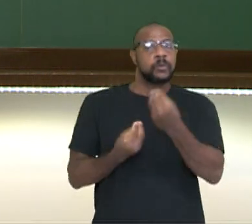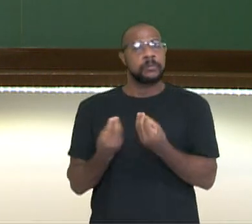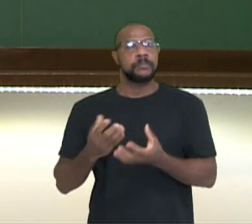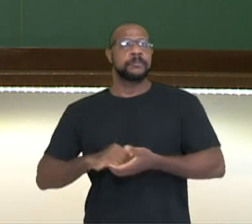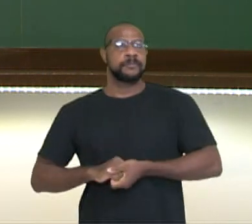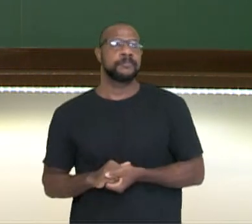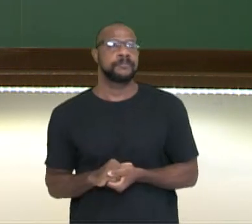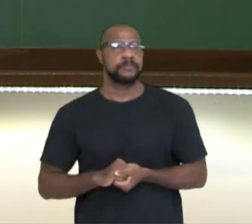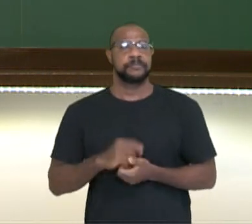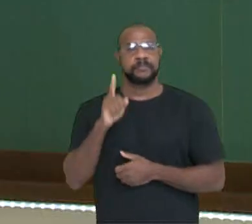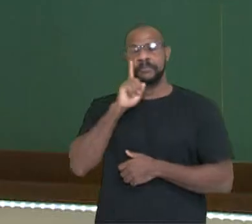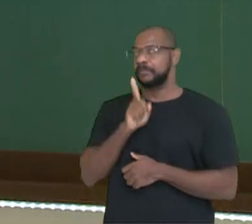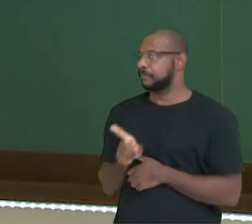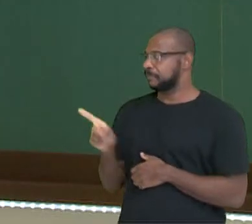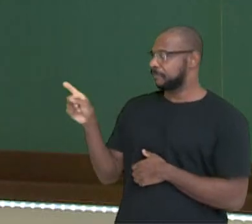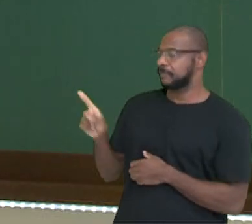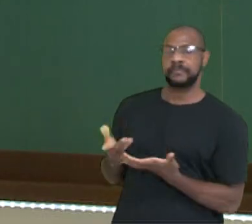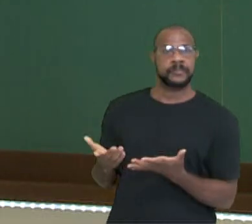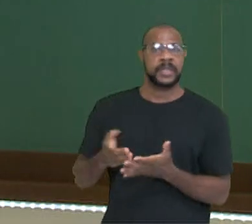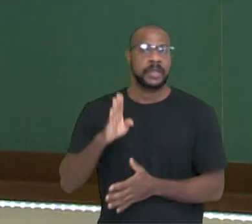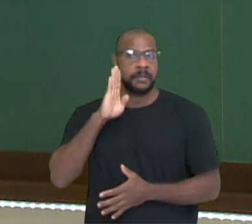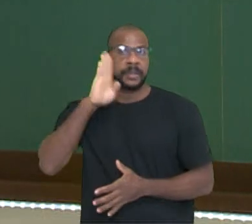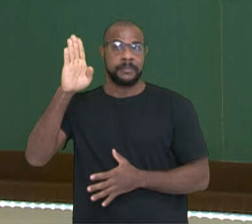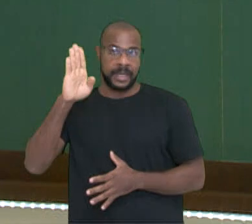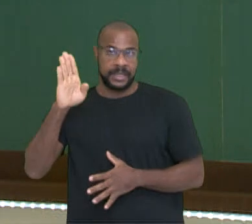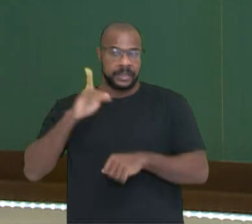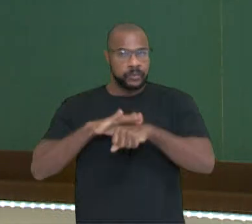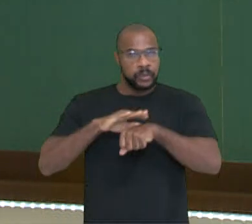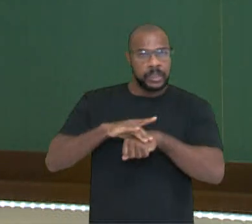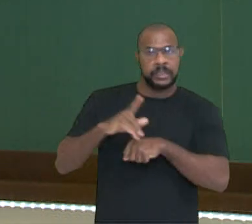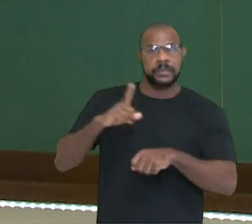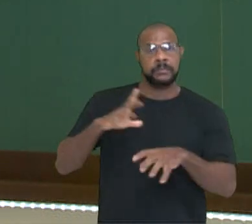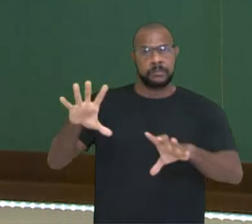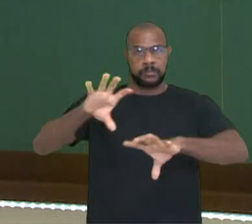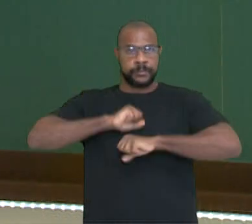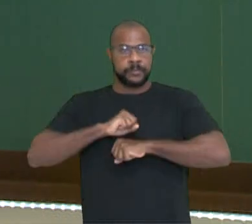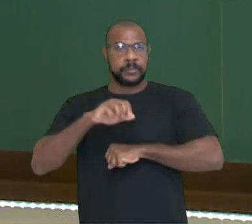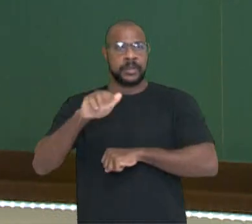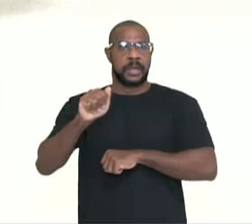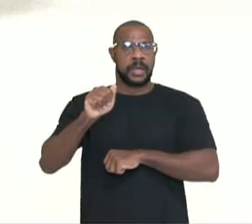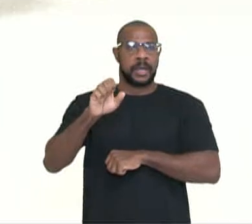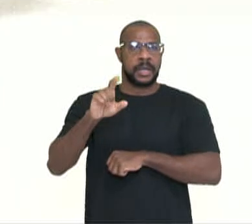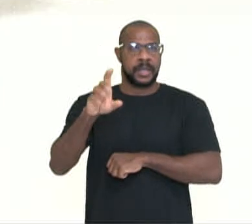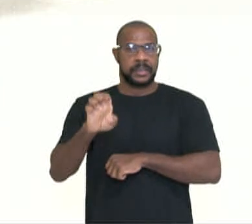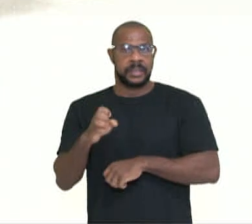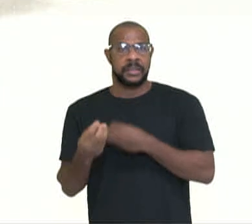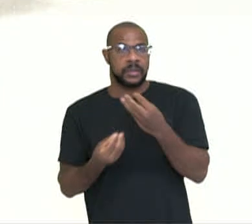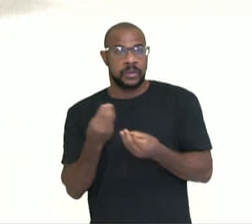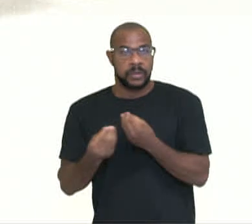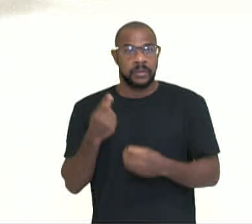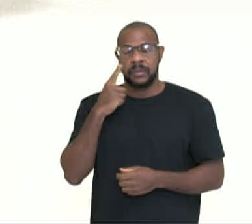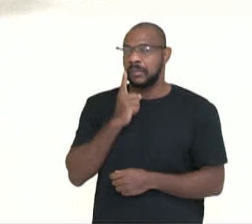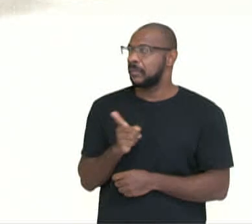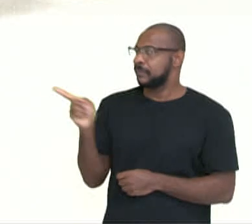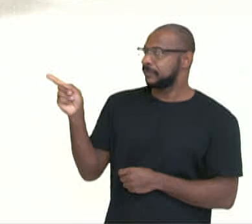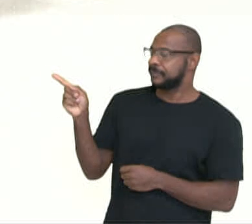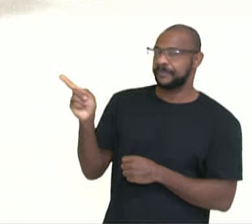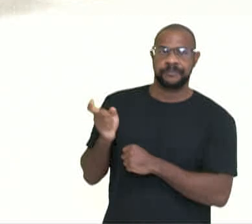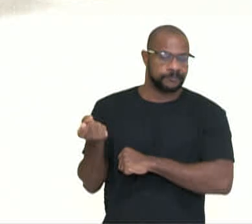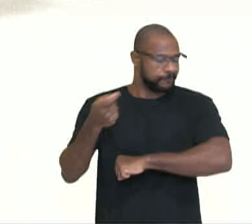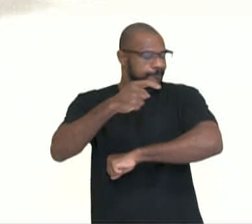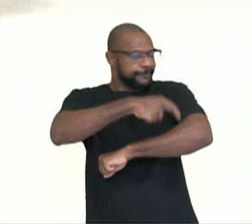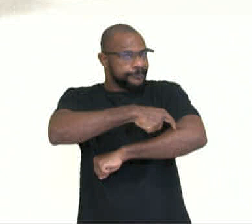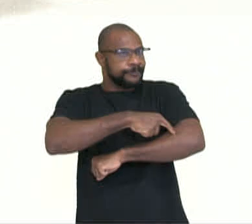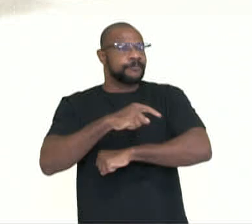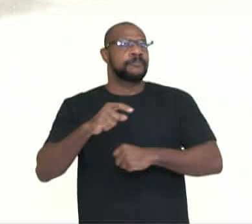logo? Então, aqui no Brasil, as principais doenças transmitidas pelo Aedes aegypti são o Zika, dengue, chikungunya e febre amarela. Tá?